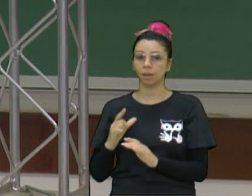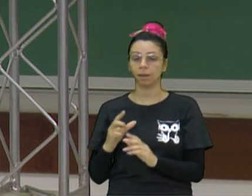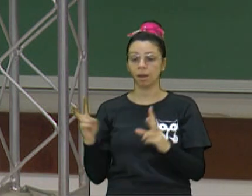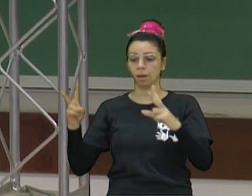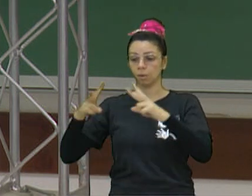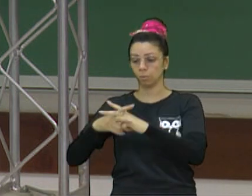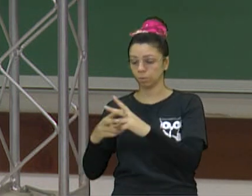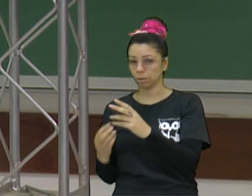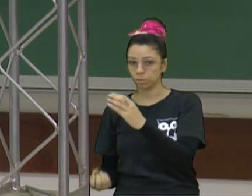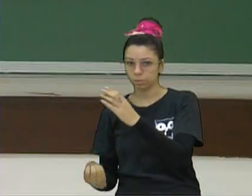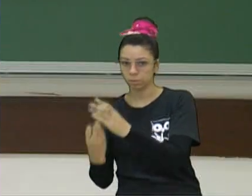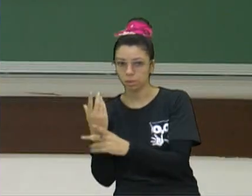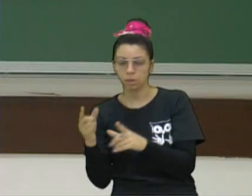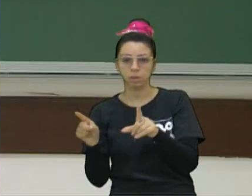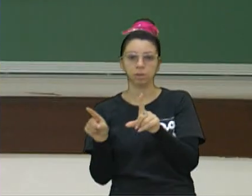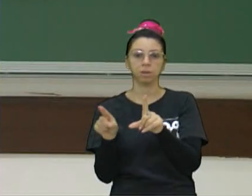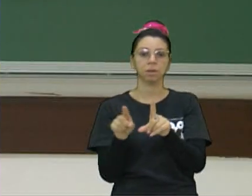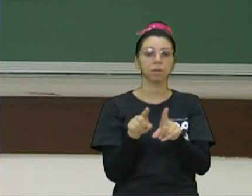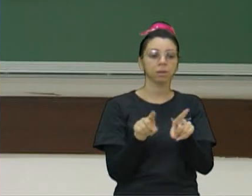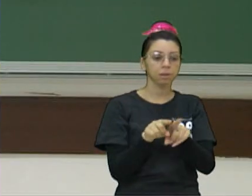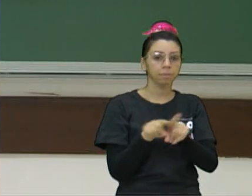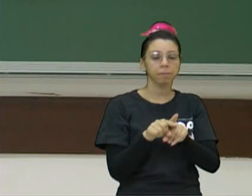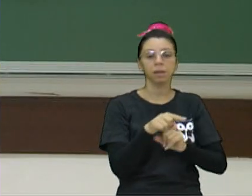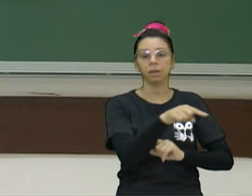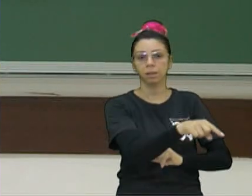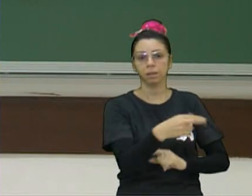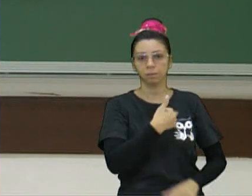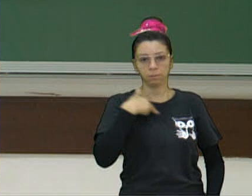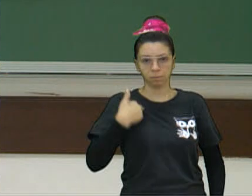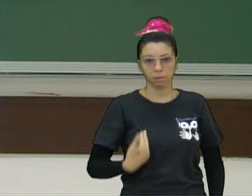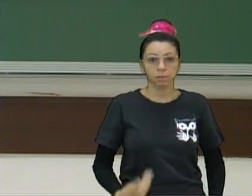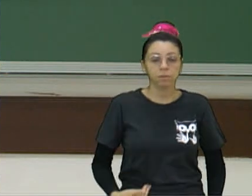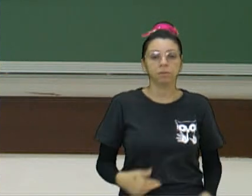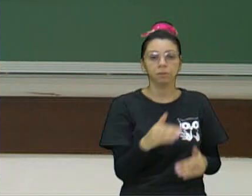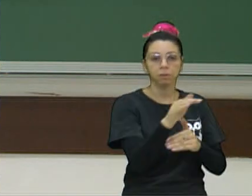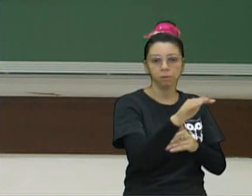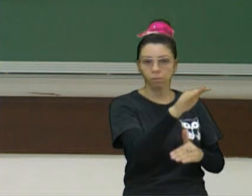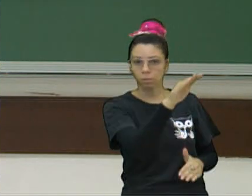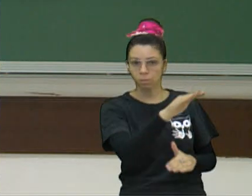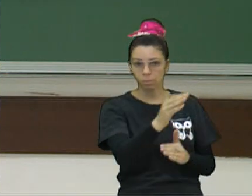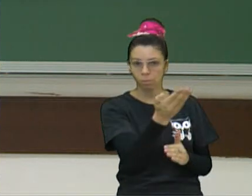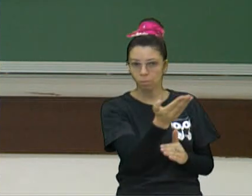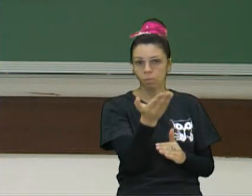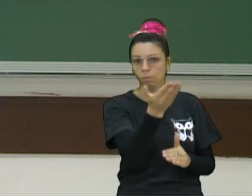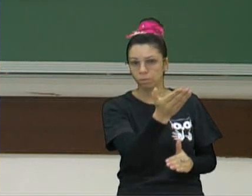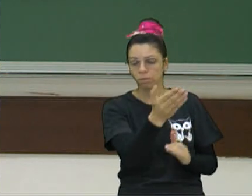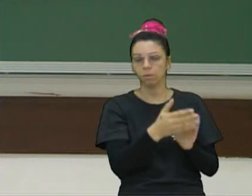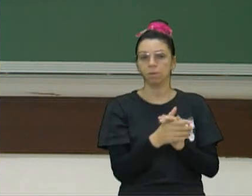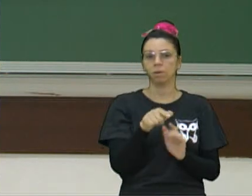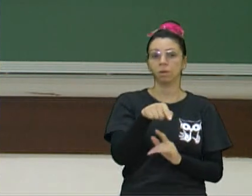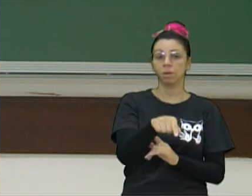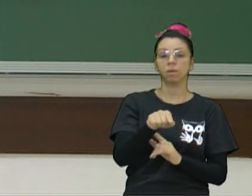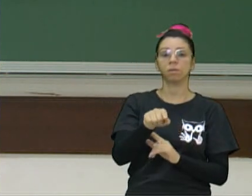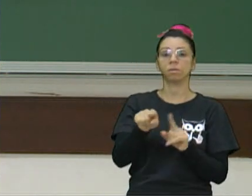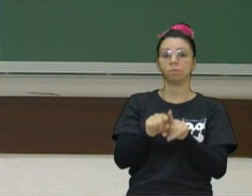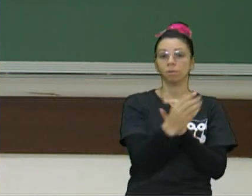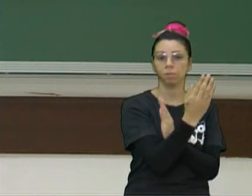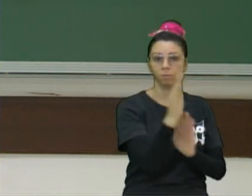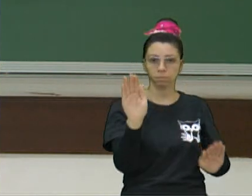Kung Fu e o Karatê, que foi incorporado juntamente com as modalidades coreanas que foram levadas,